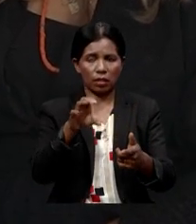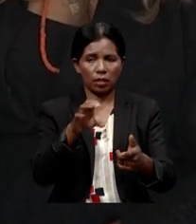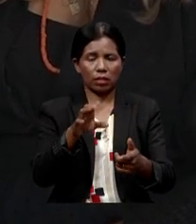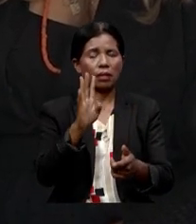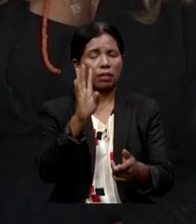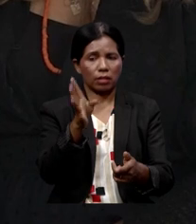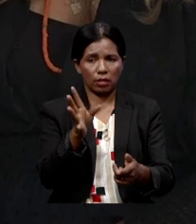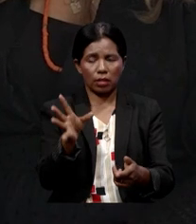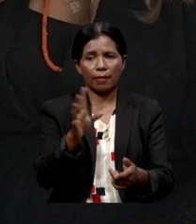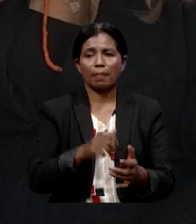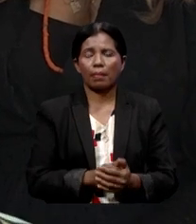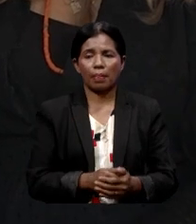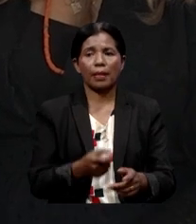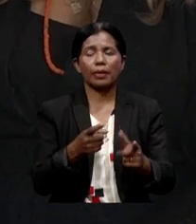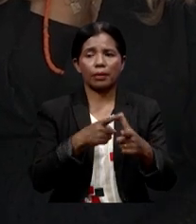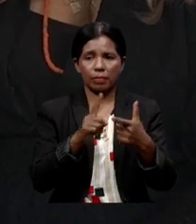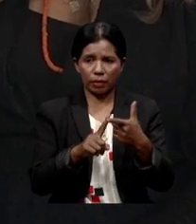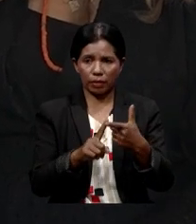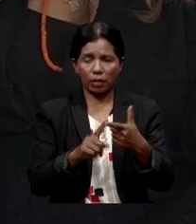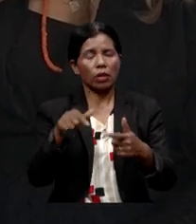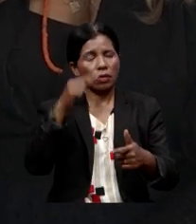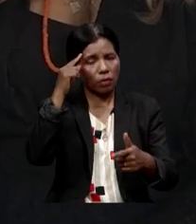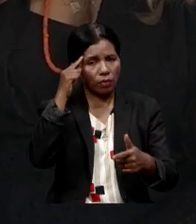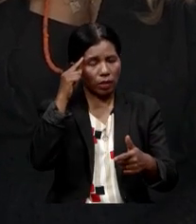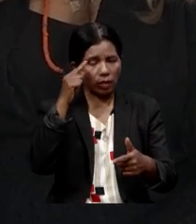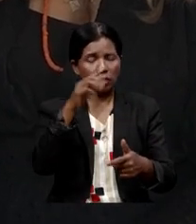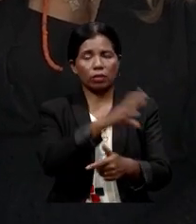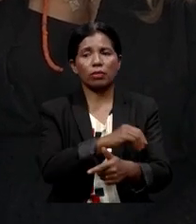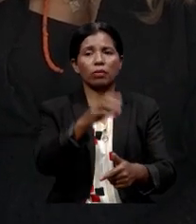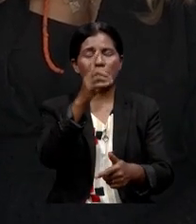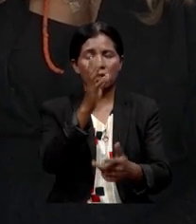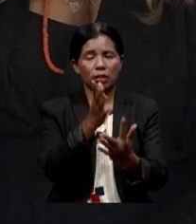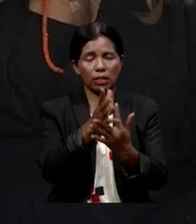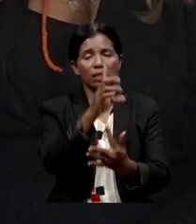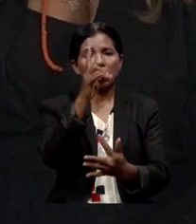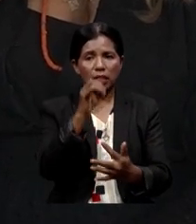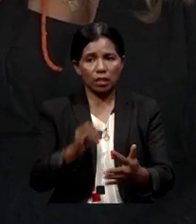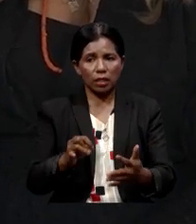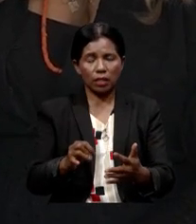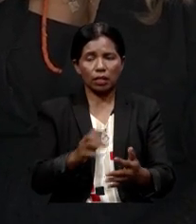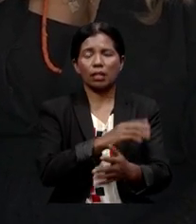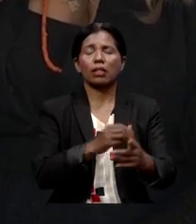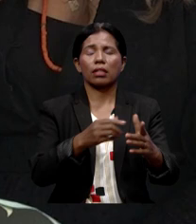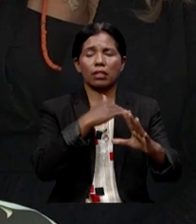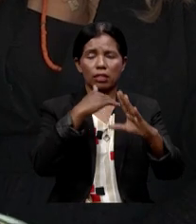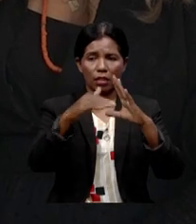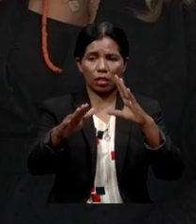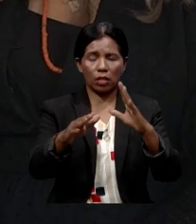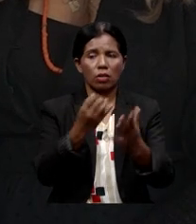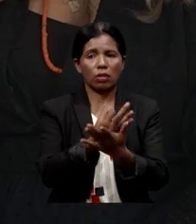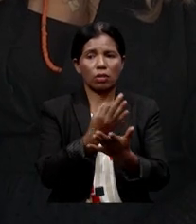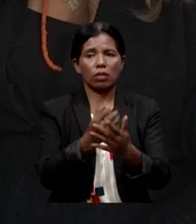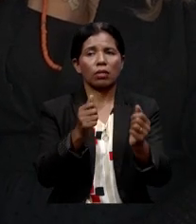1.938.731.000. Tir fila fali, a governo central se transfere, se aumenta a transferência idas por volta